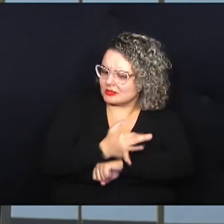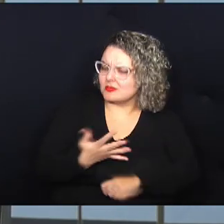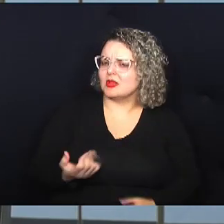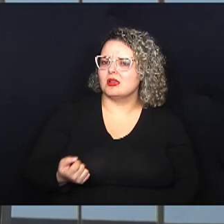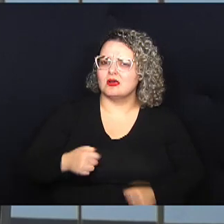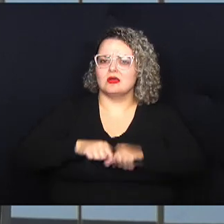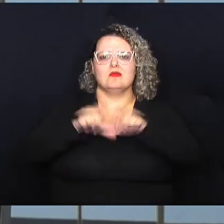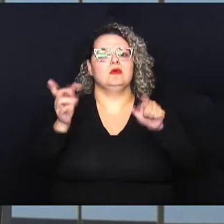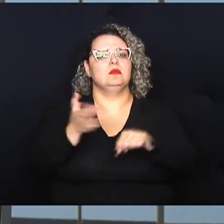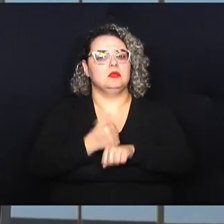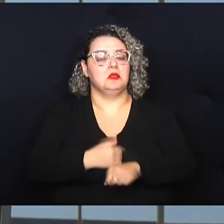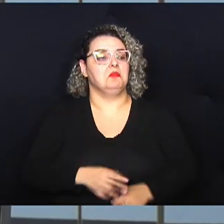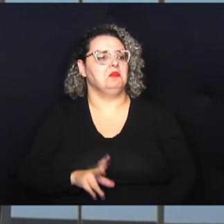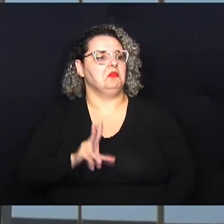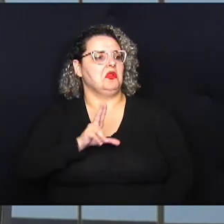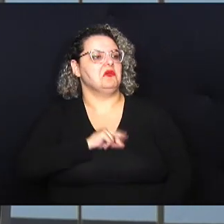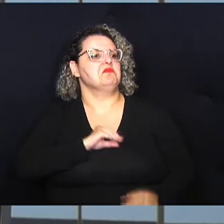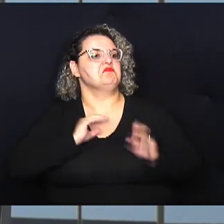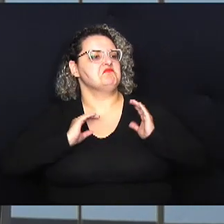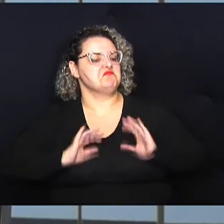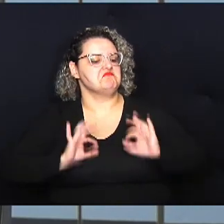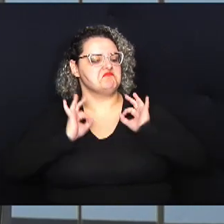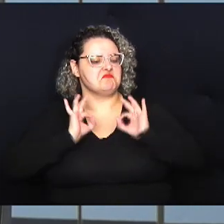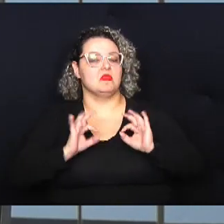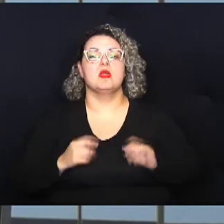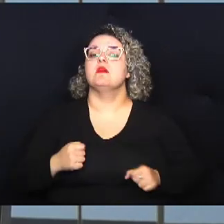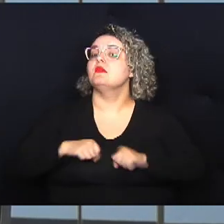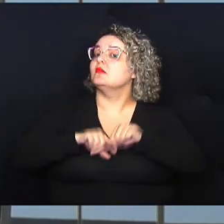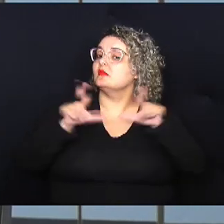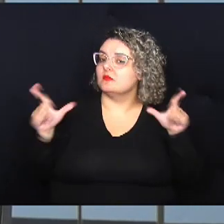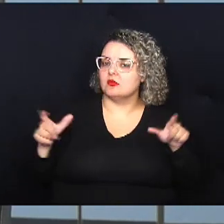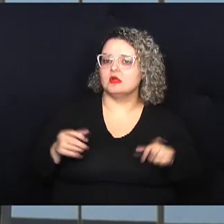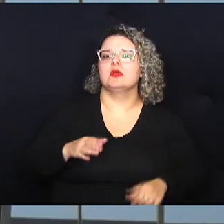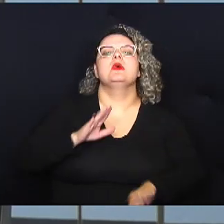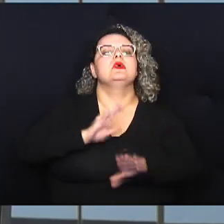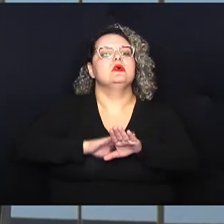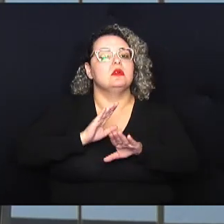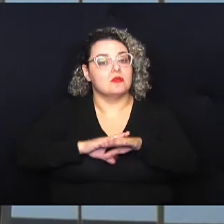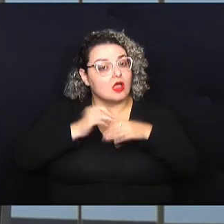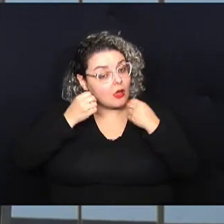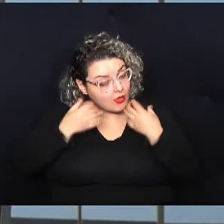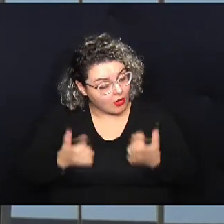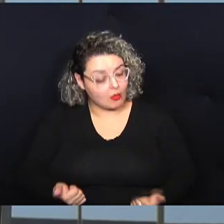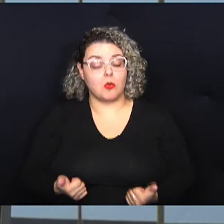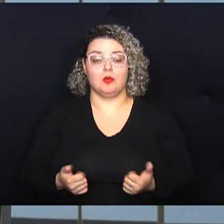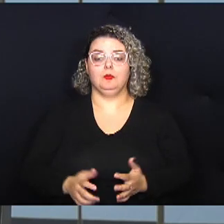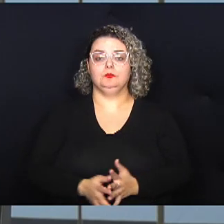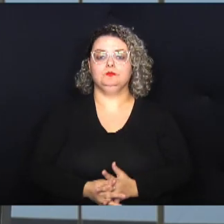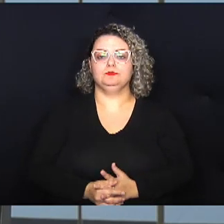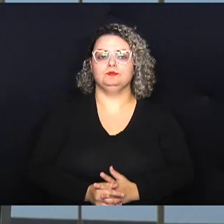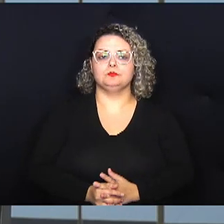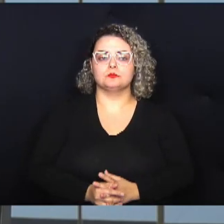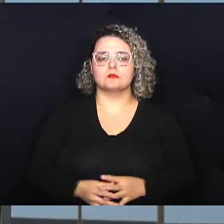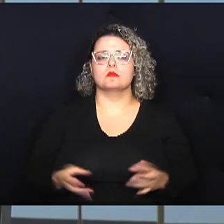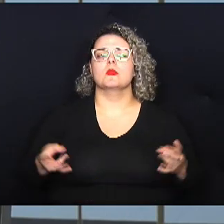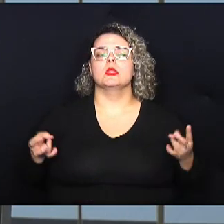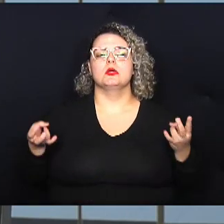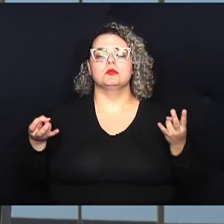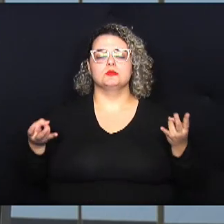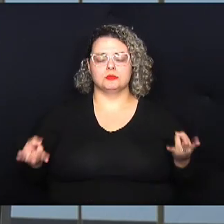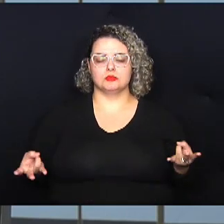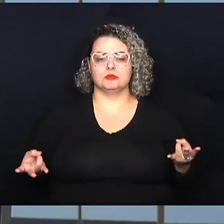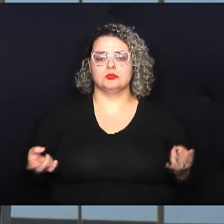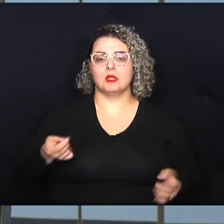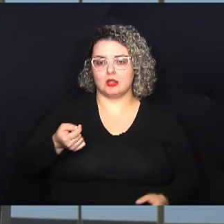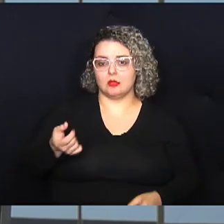Que disciplina, hein? Vou levantar mais cedo, vou fazer e funciona, né? Funciona. Meditação, você falou, a gente está quase